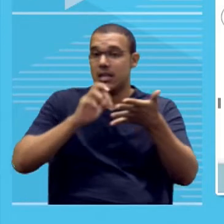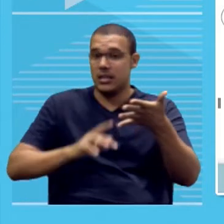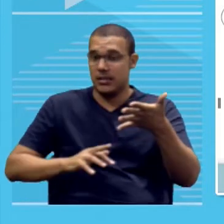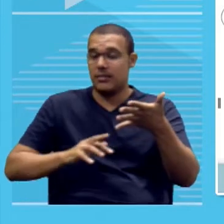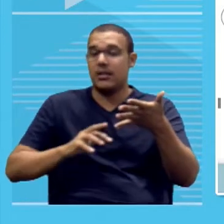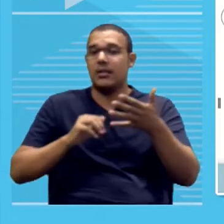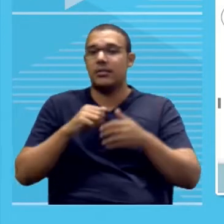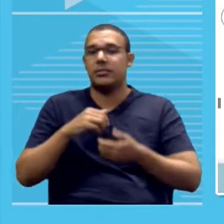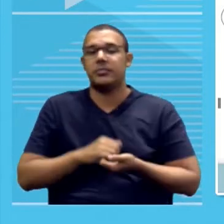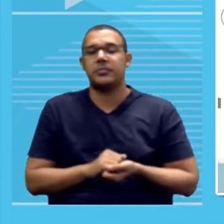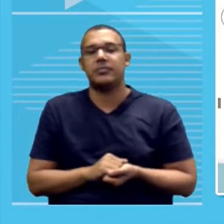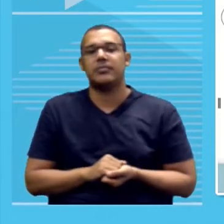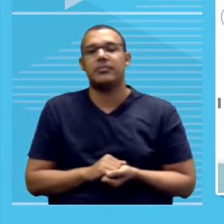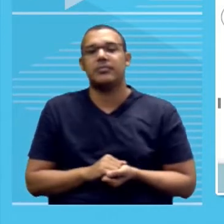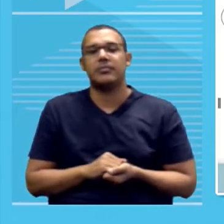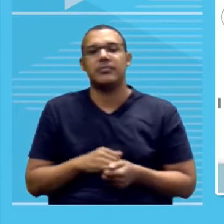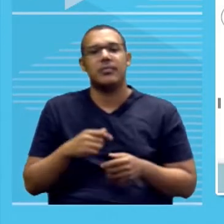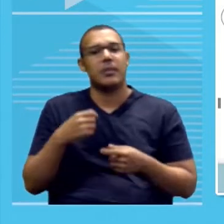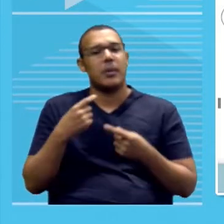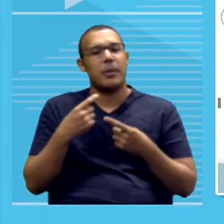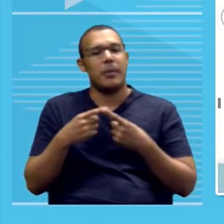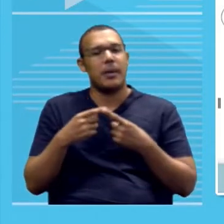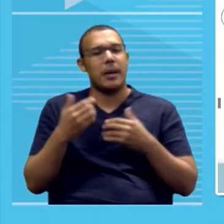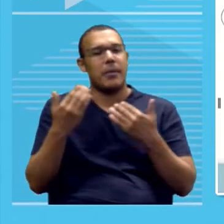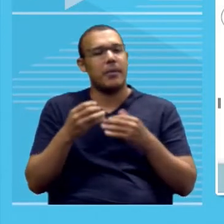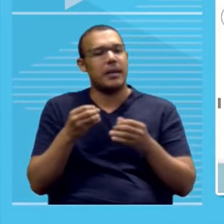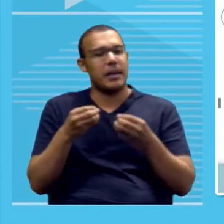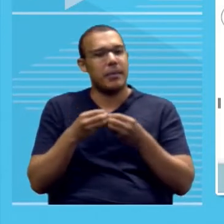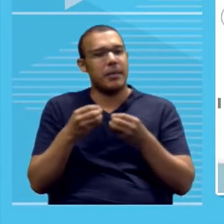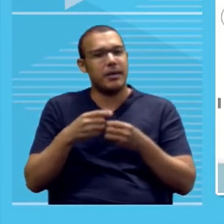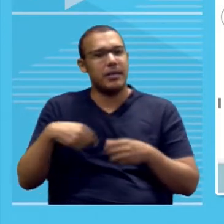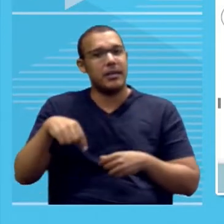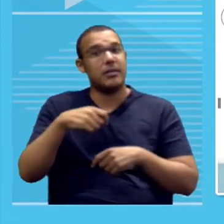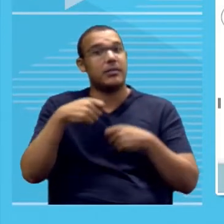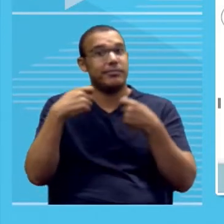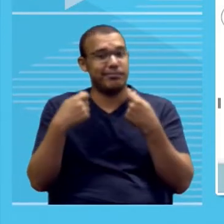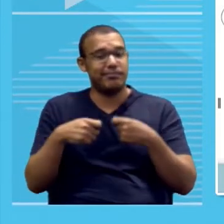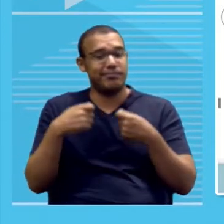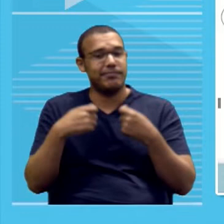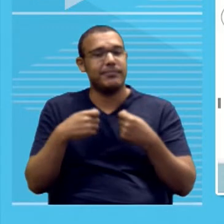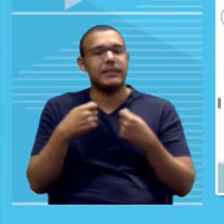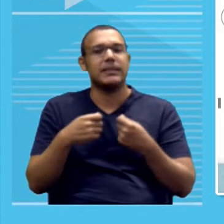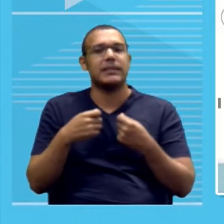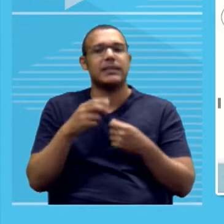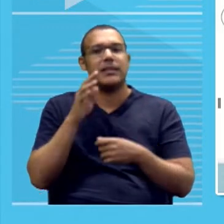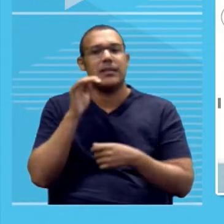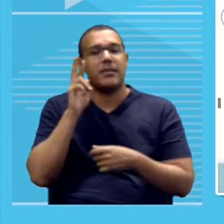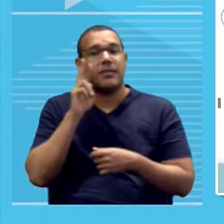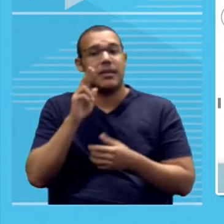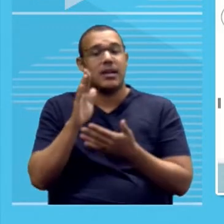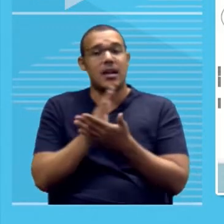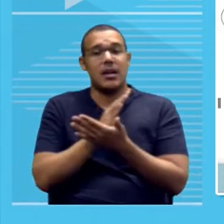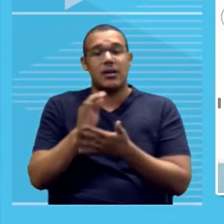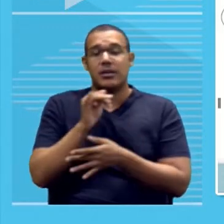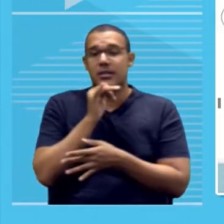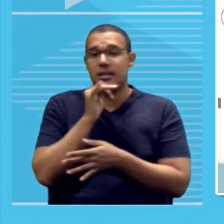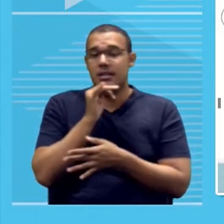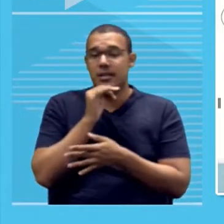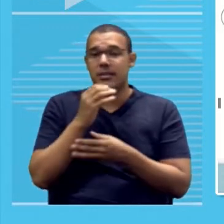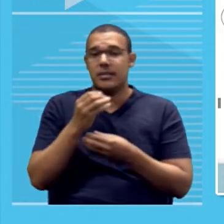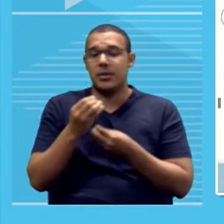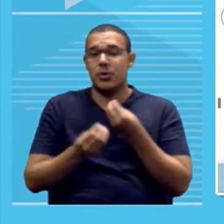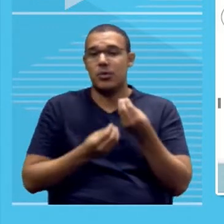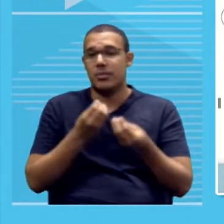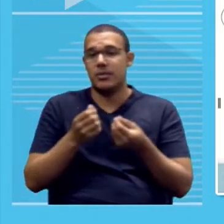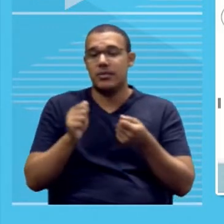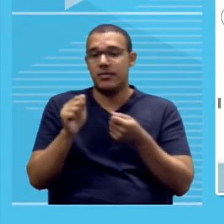nossa aula, porque sua prova está chegando, então com certeza a gente vai precisar dar alguns exemplos para saber como é que a gente se